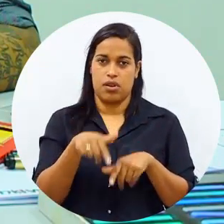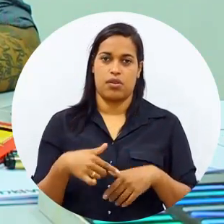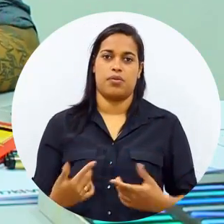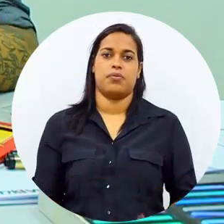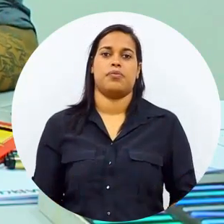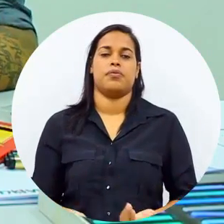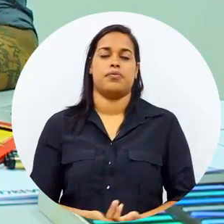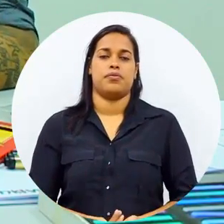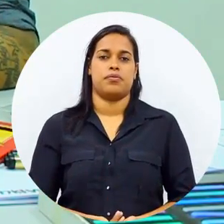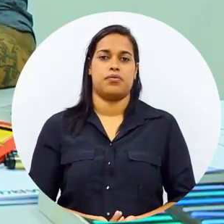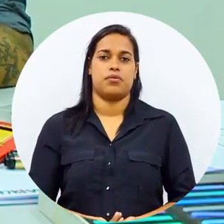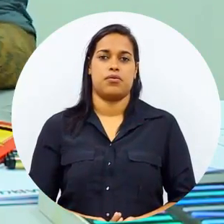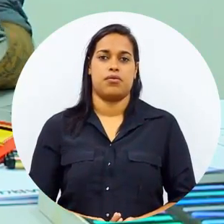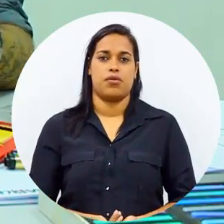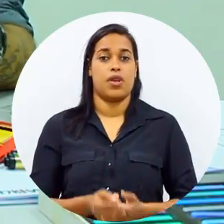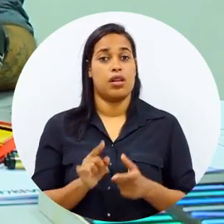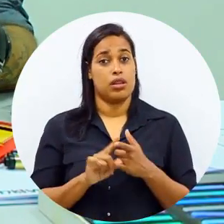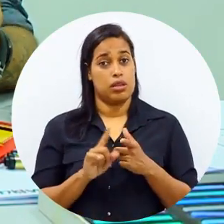cheio.